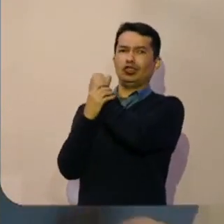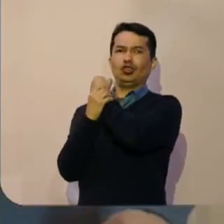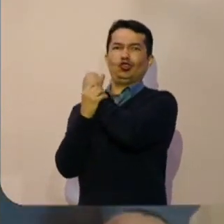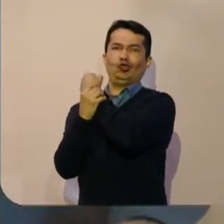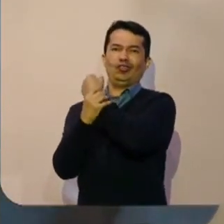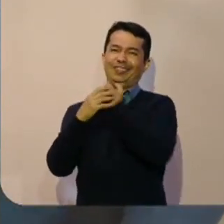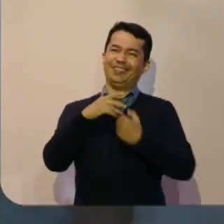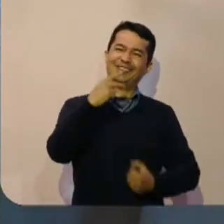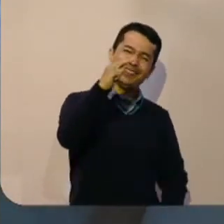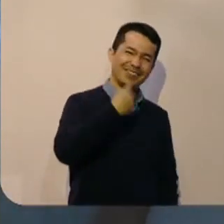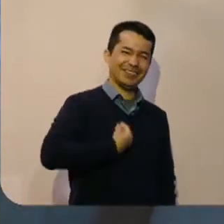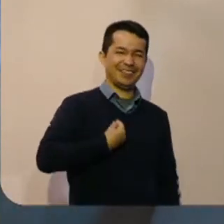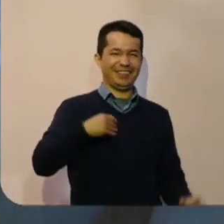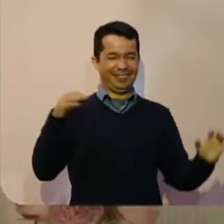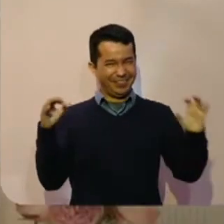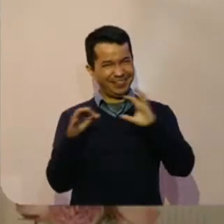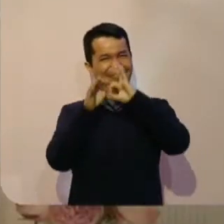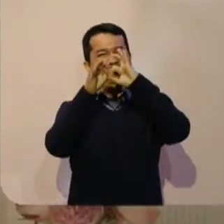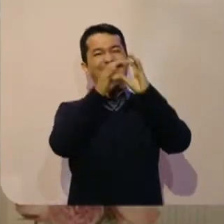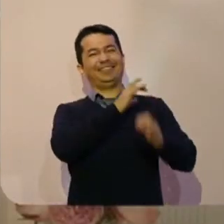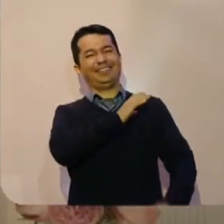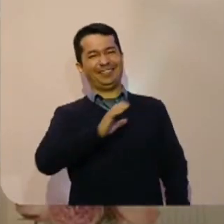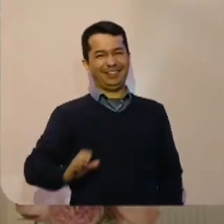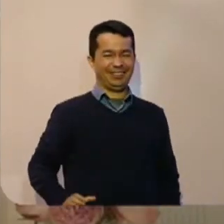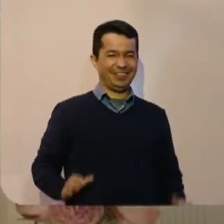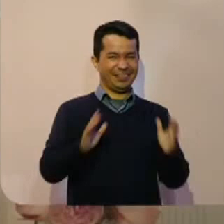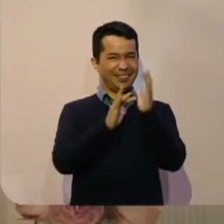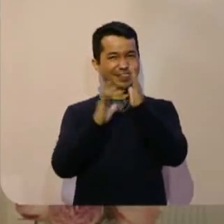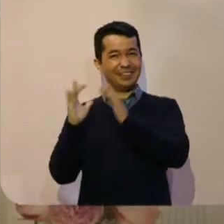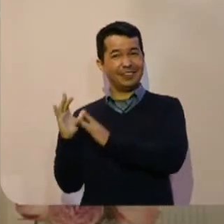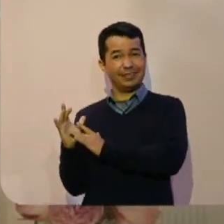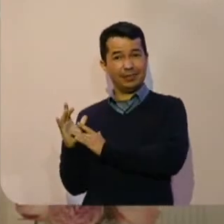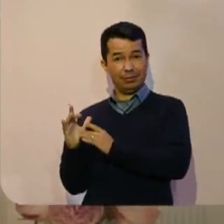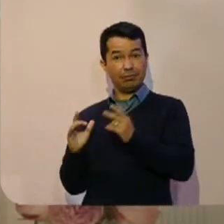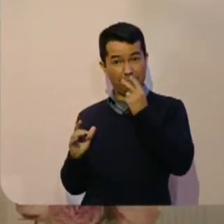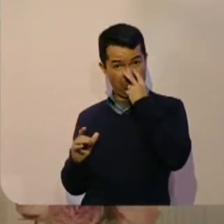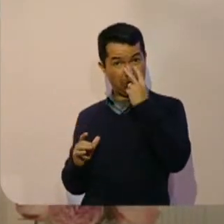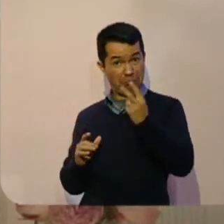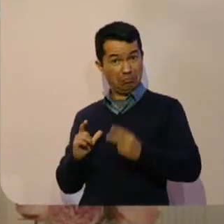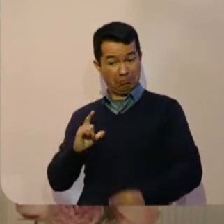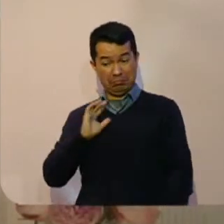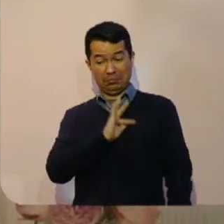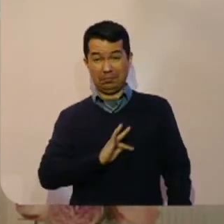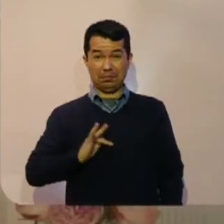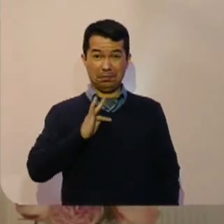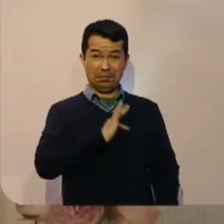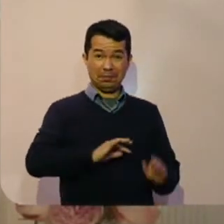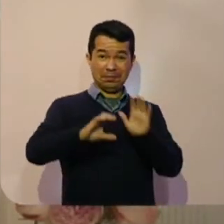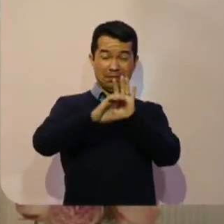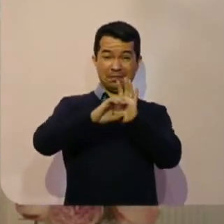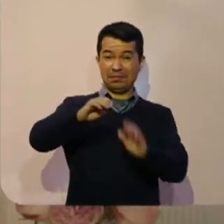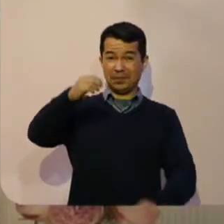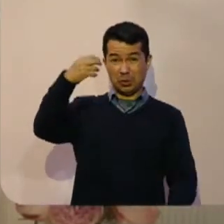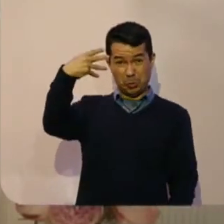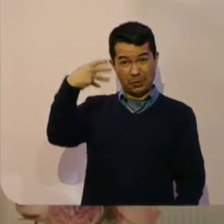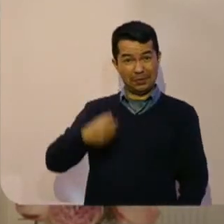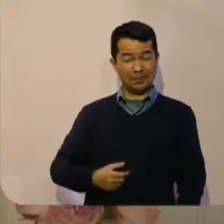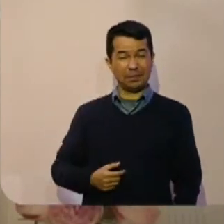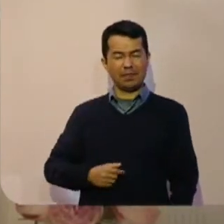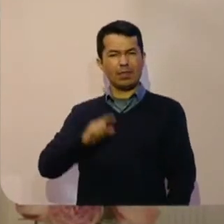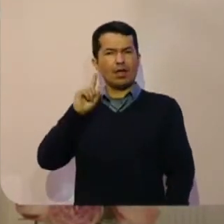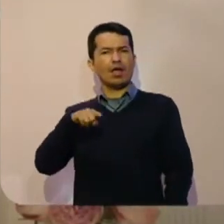vocês em Cristo Jesus. A primeira recomendação da palavra de Deus é: troque